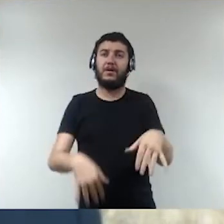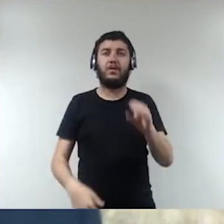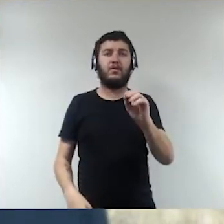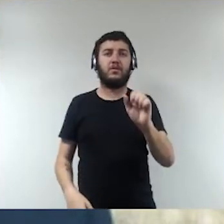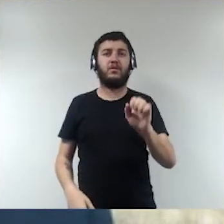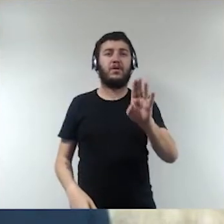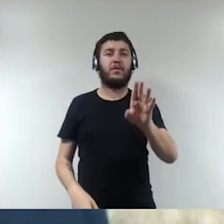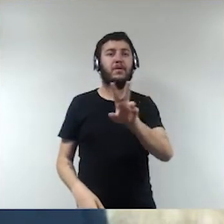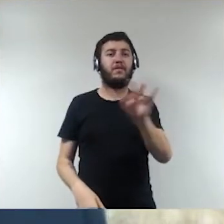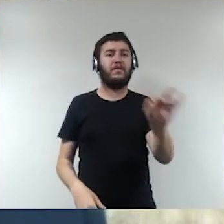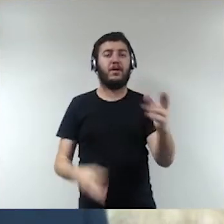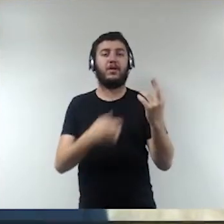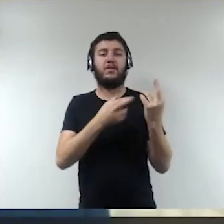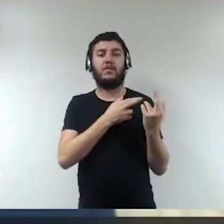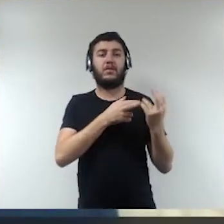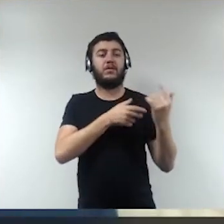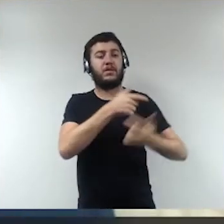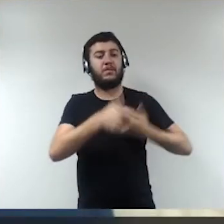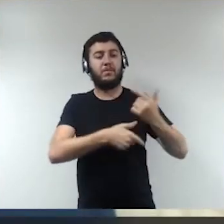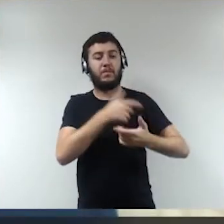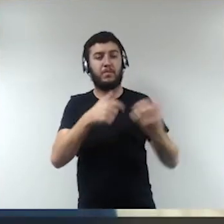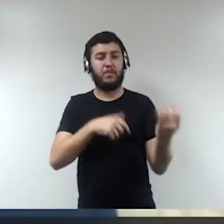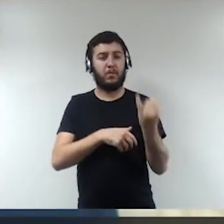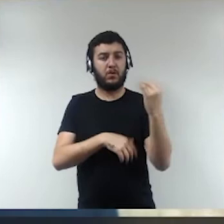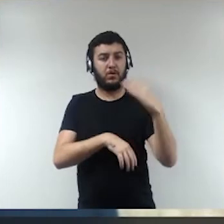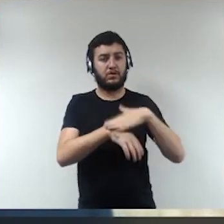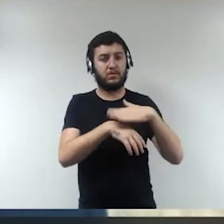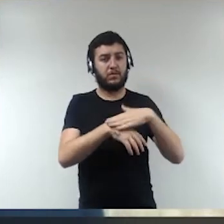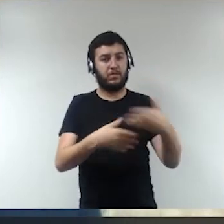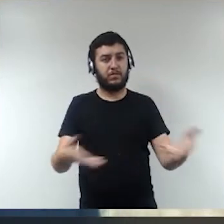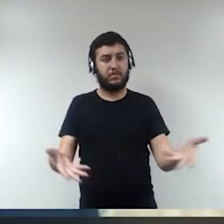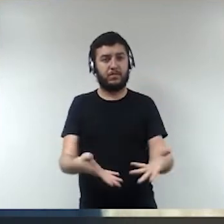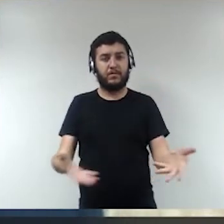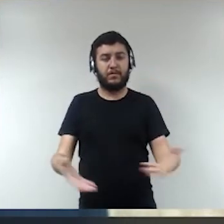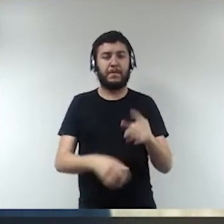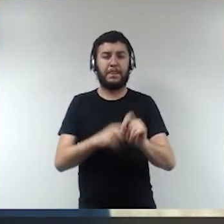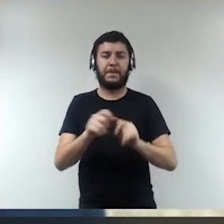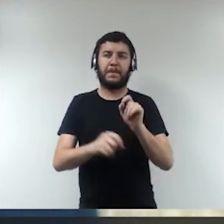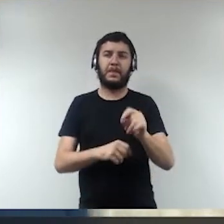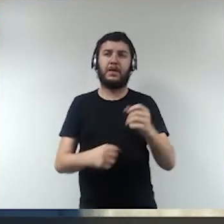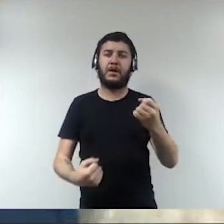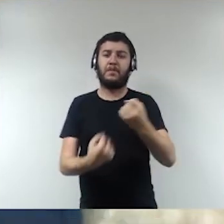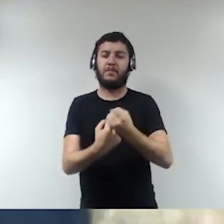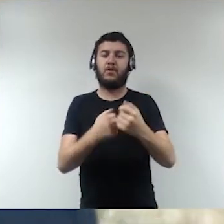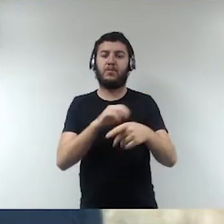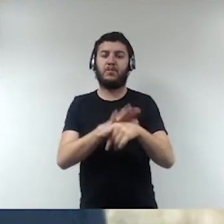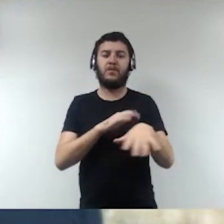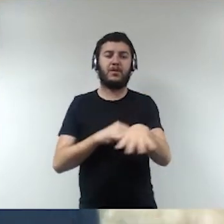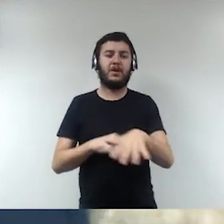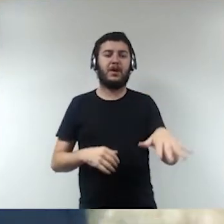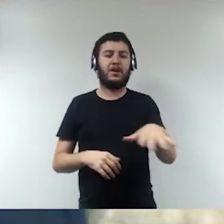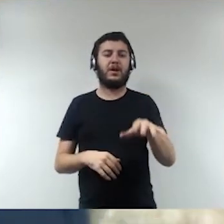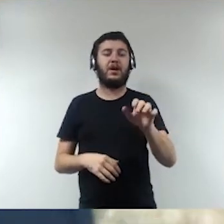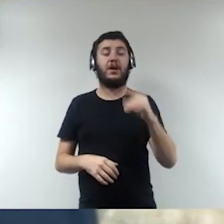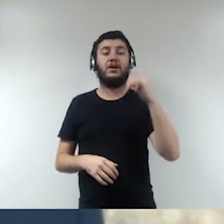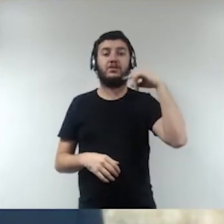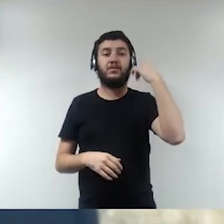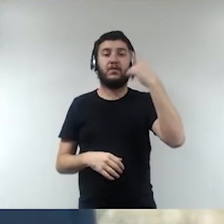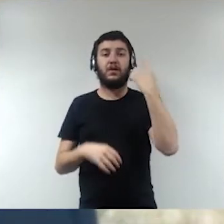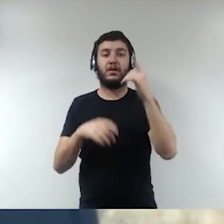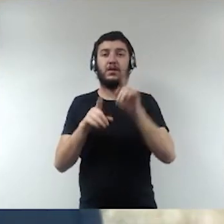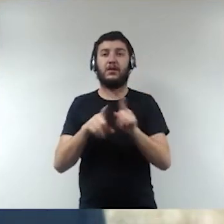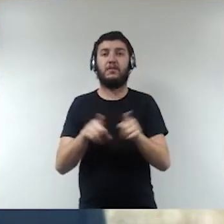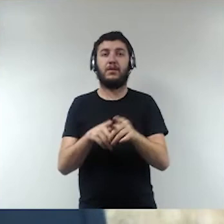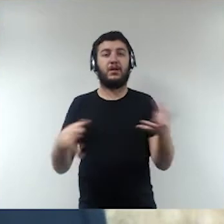papel muito importante nesse momento, principalmente de apoio à advocacia. Apoio à advocacia na